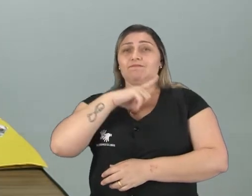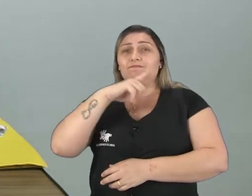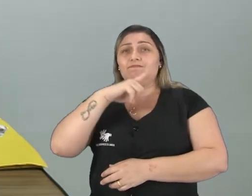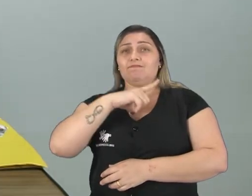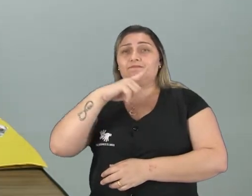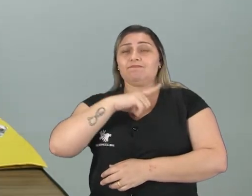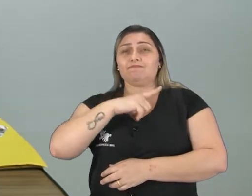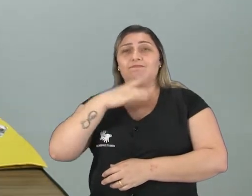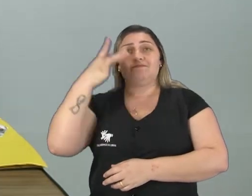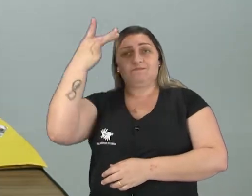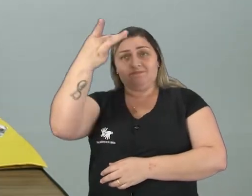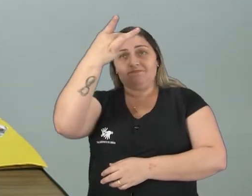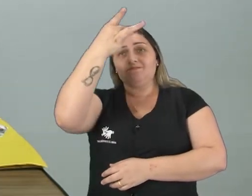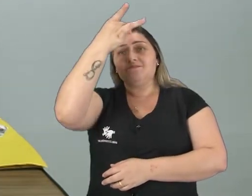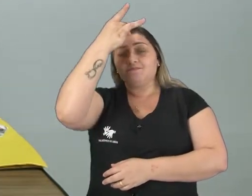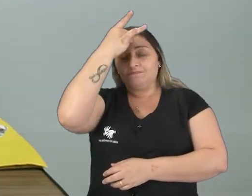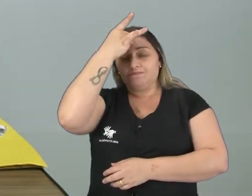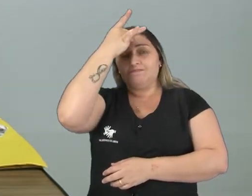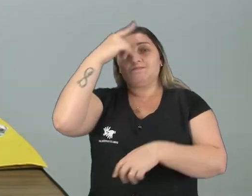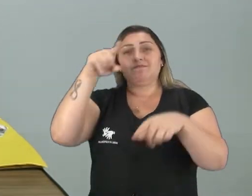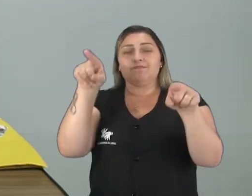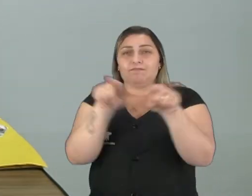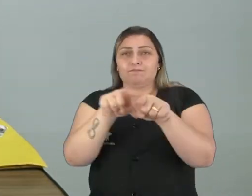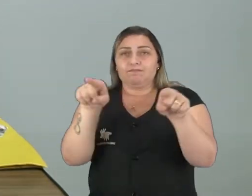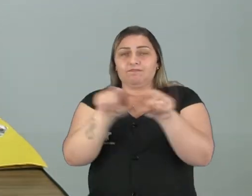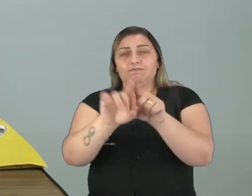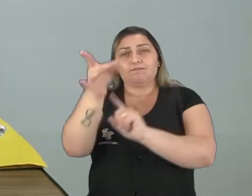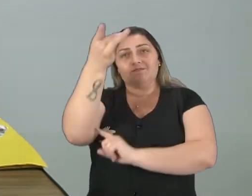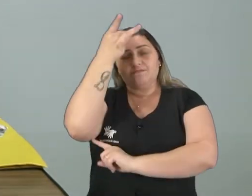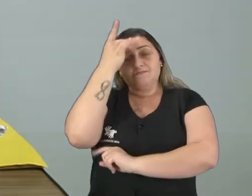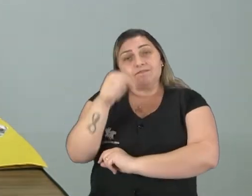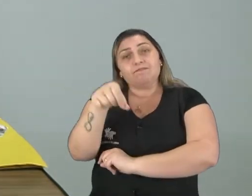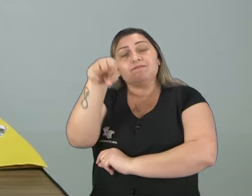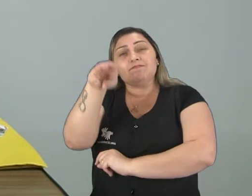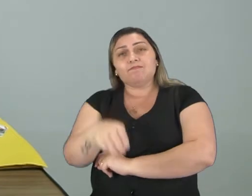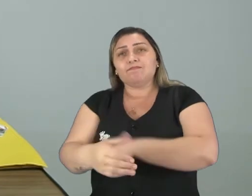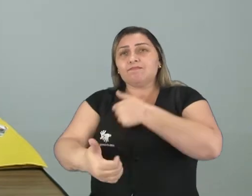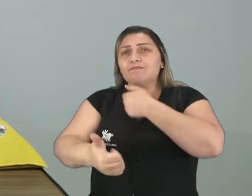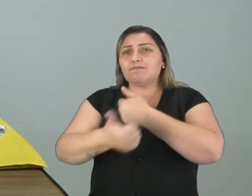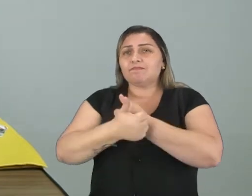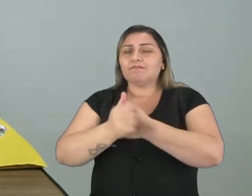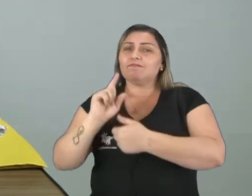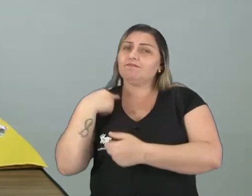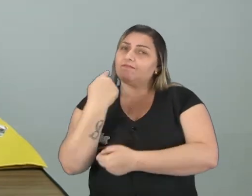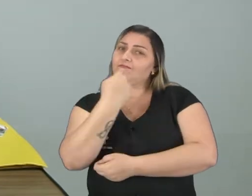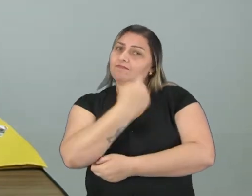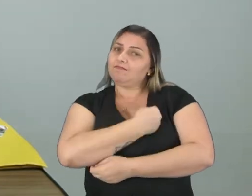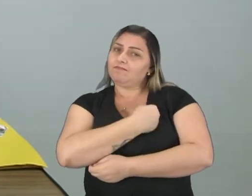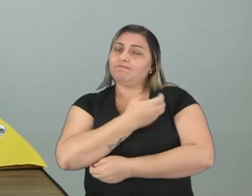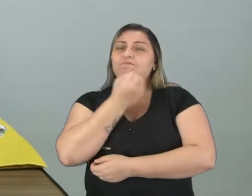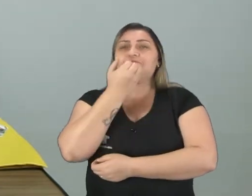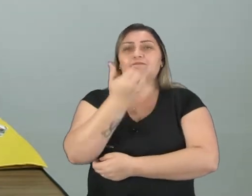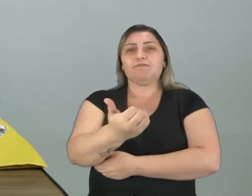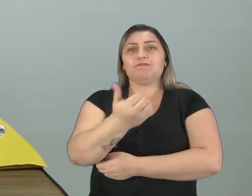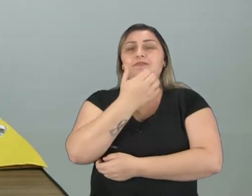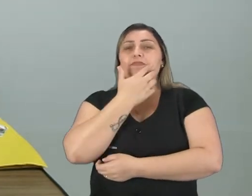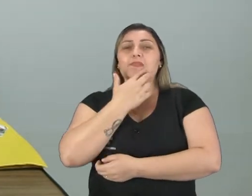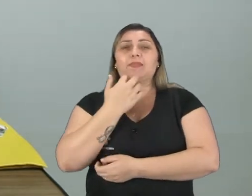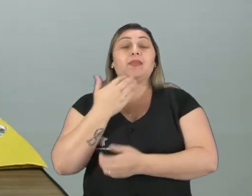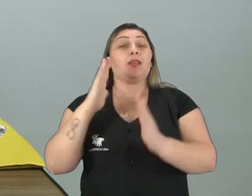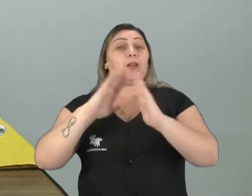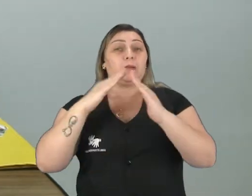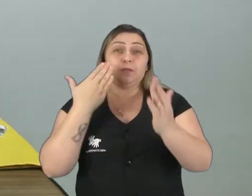nos conscientizar e também conscientizar quem está próximo a nós. Muito bem.